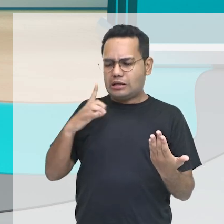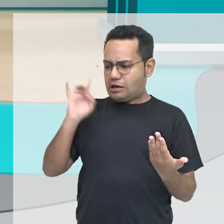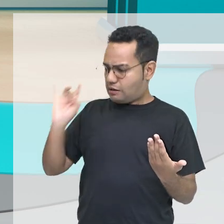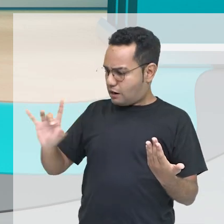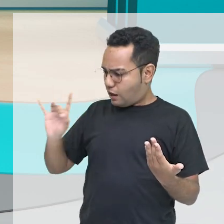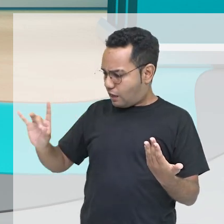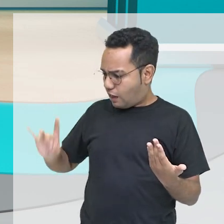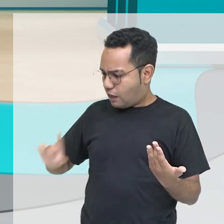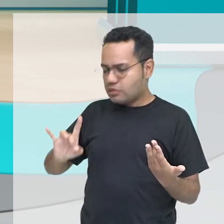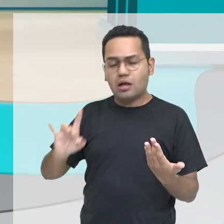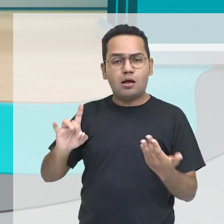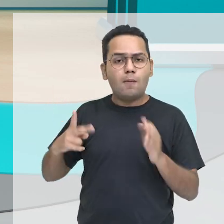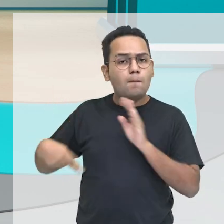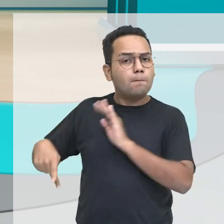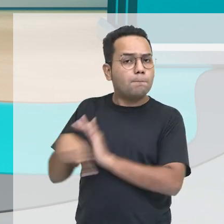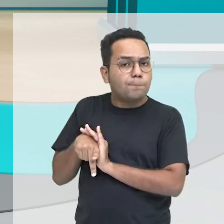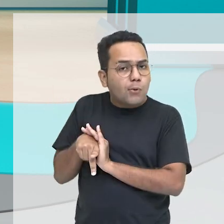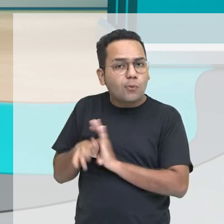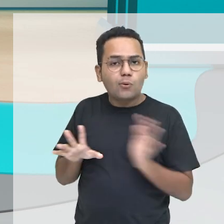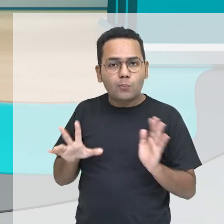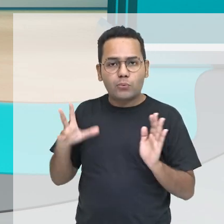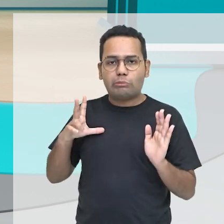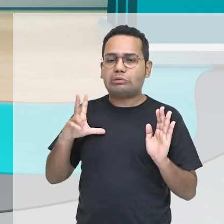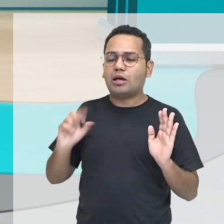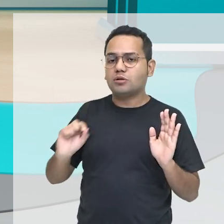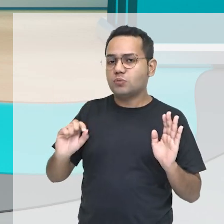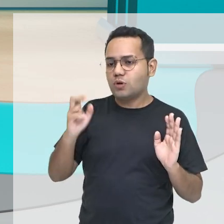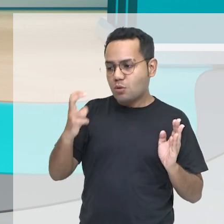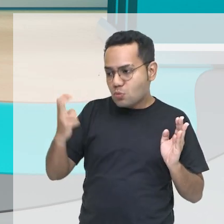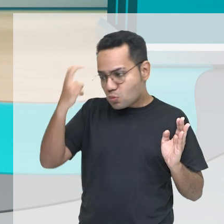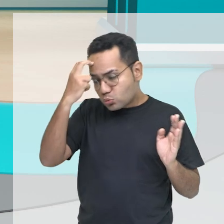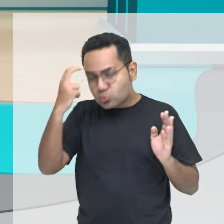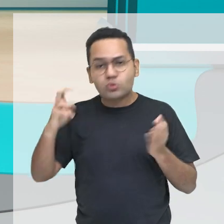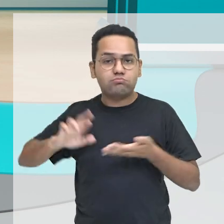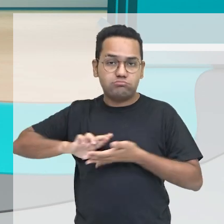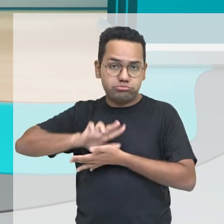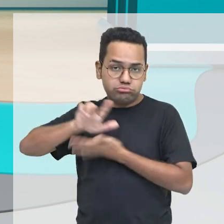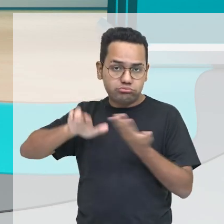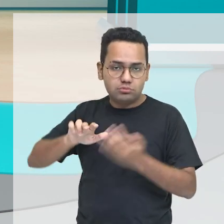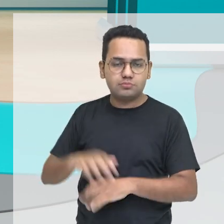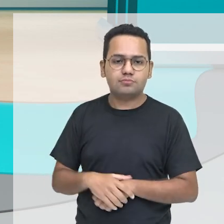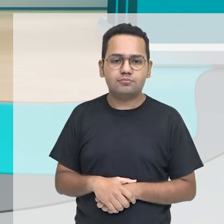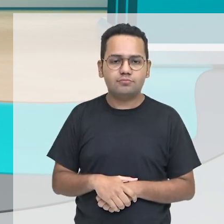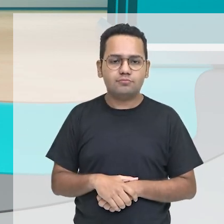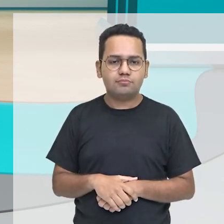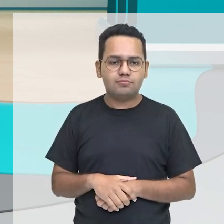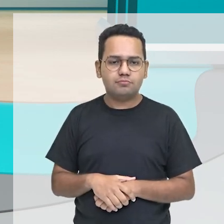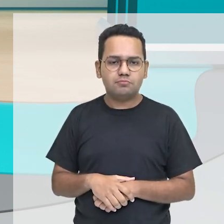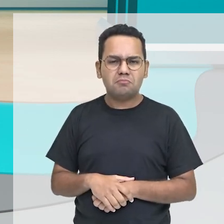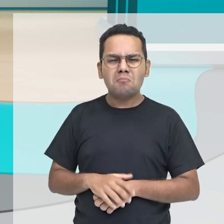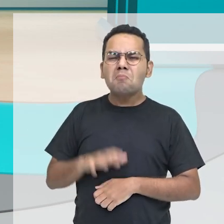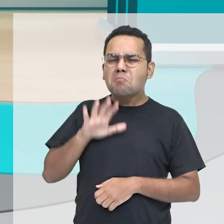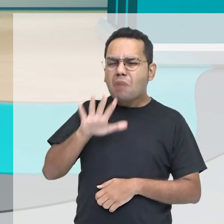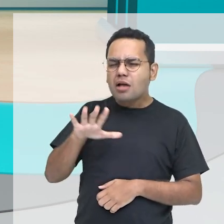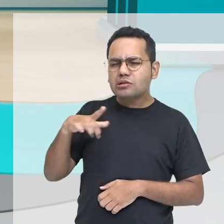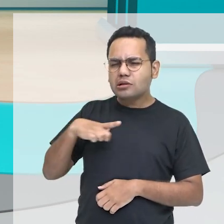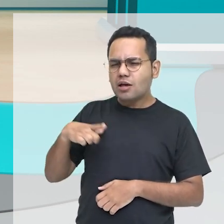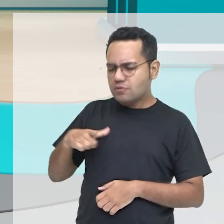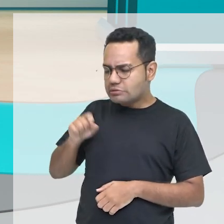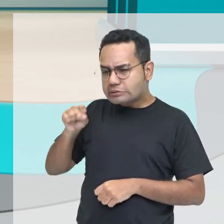comunidades indígenas da Oceania. Porque assim, o inglês chegou lá, só que